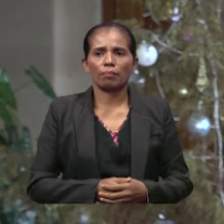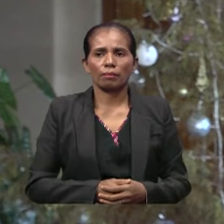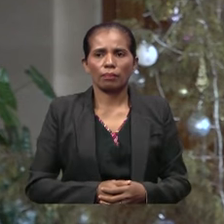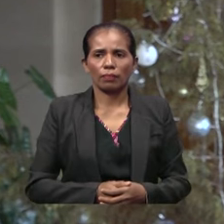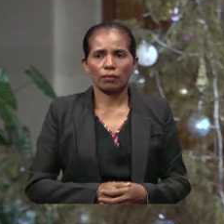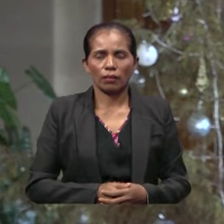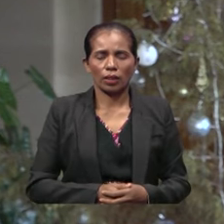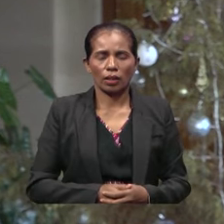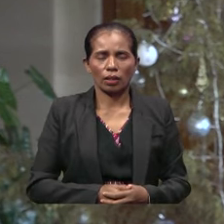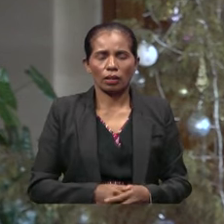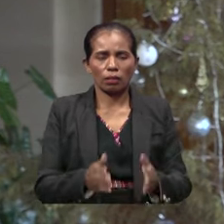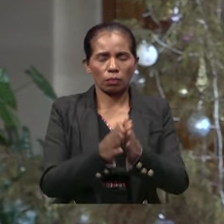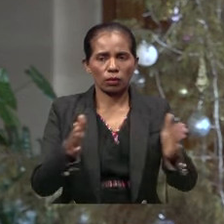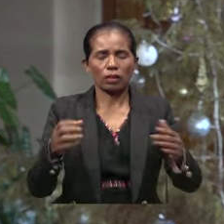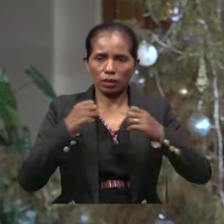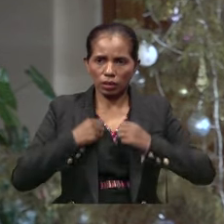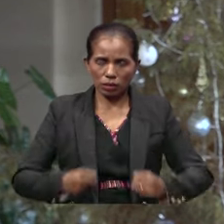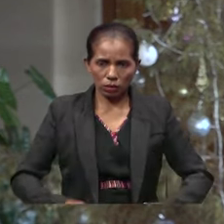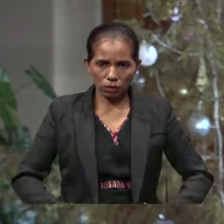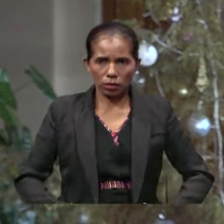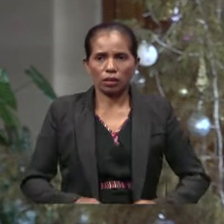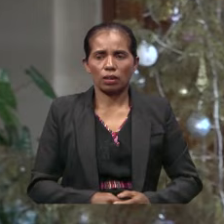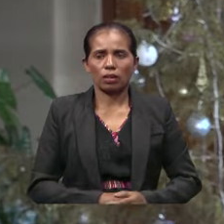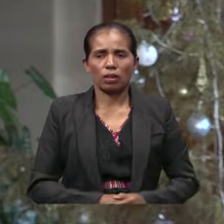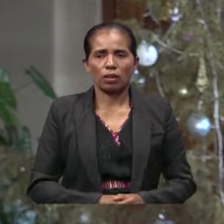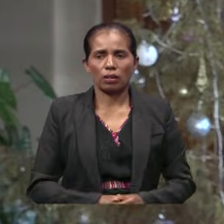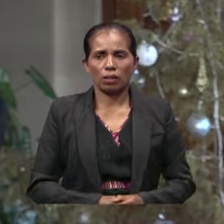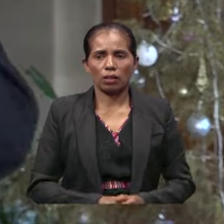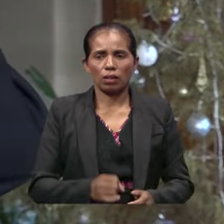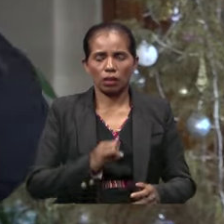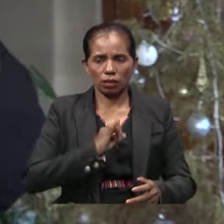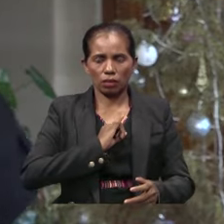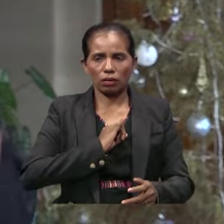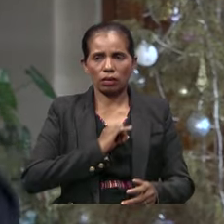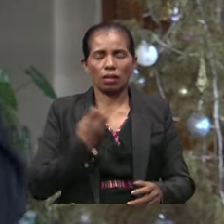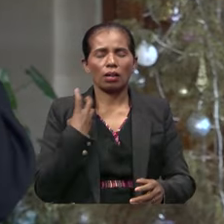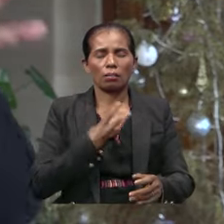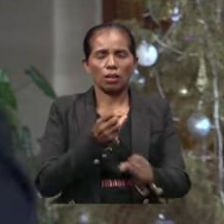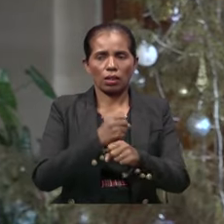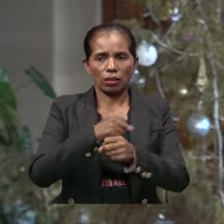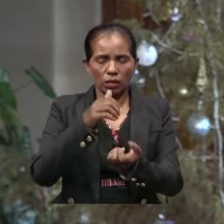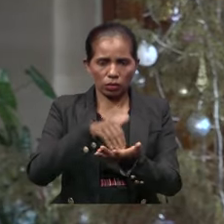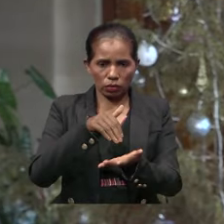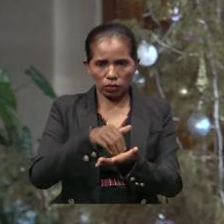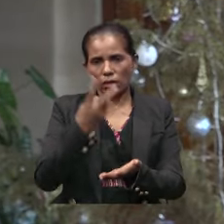Boto tudo e a saúde em Lian, mas que, ao ser a mehalo ele estudo,